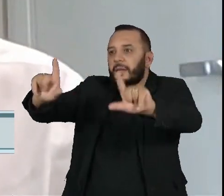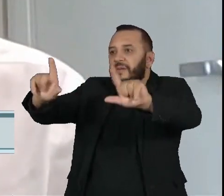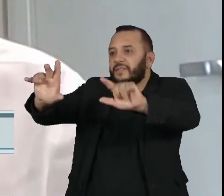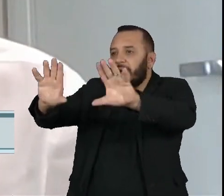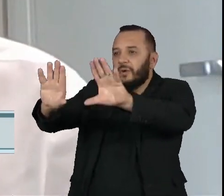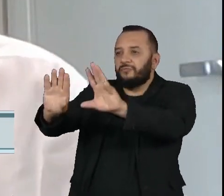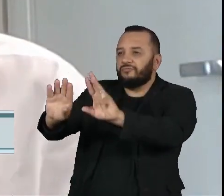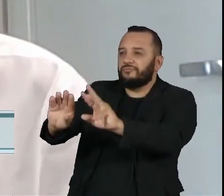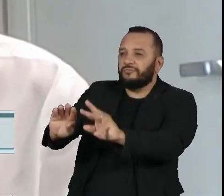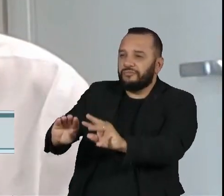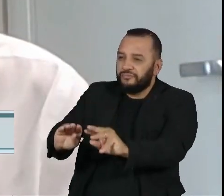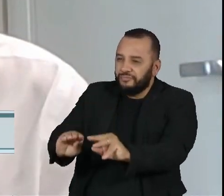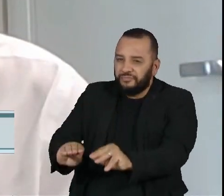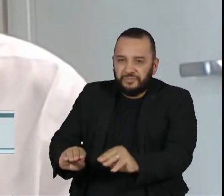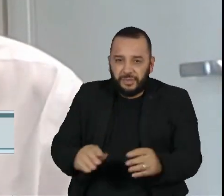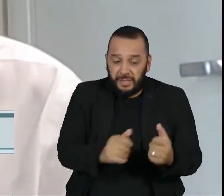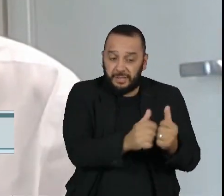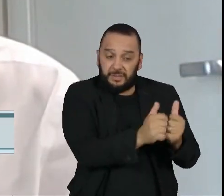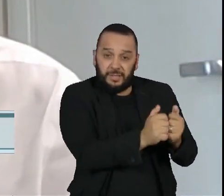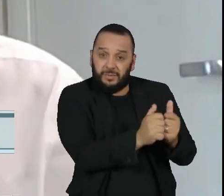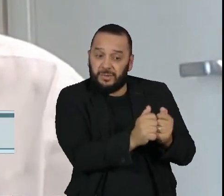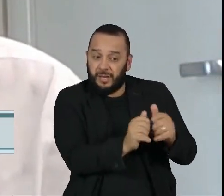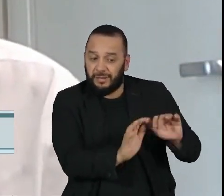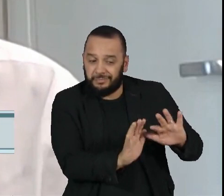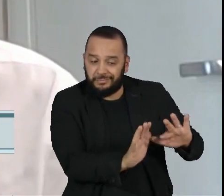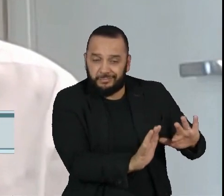devo me afastar de eletrônicos tanto quanto